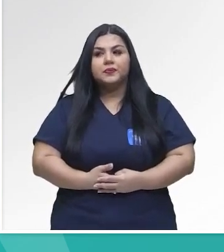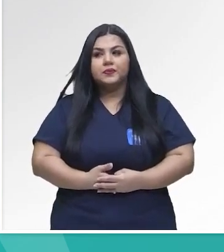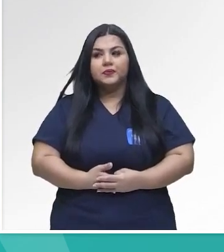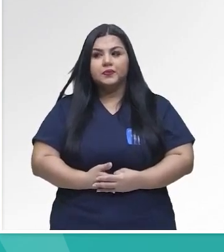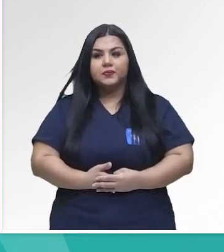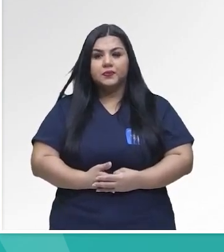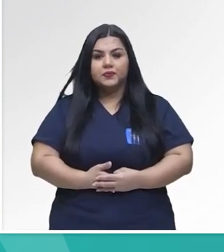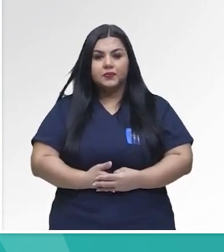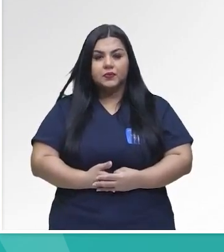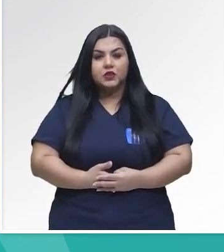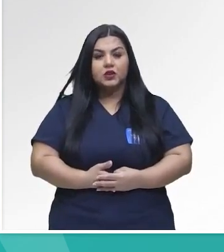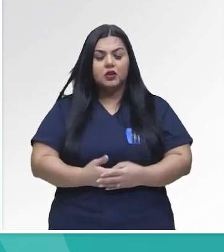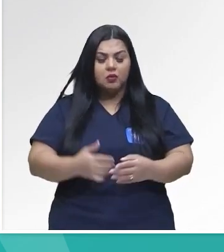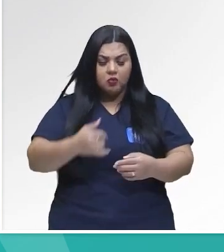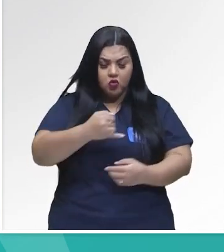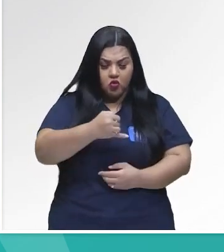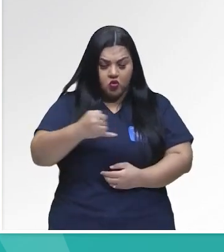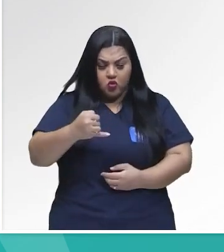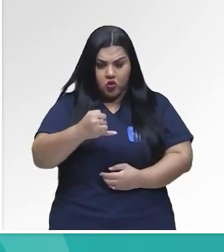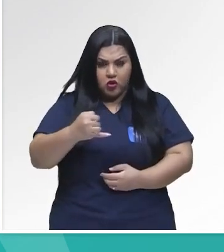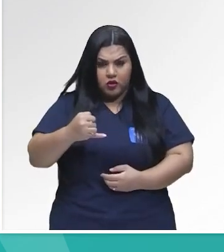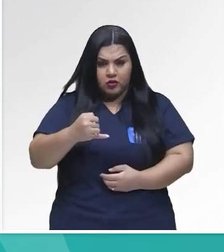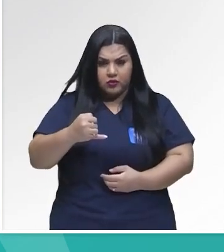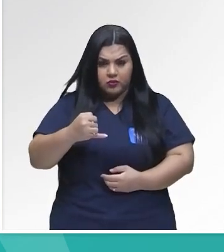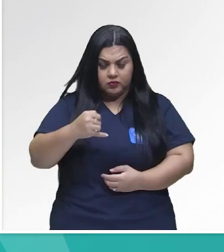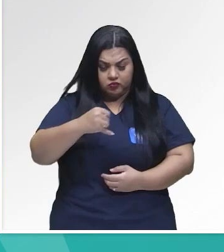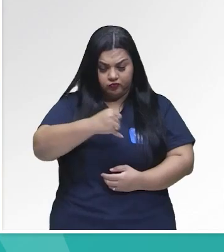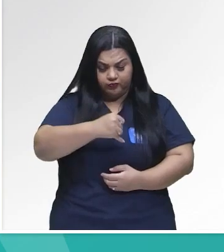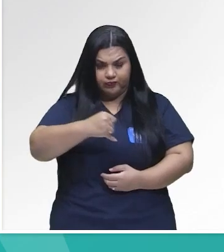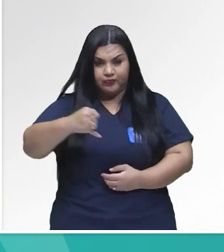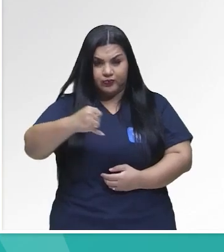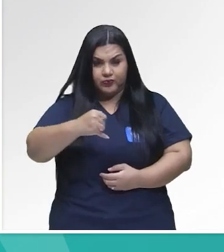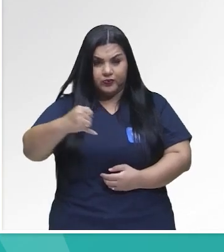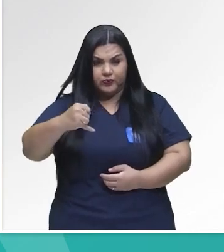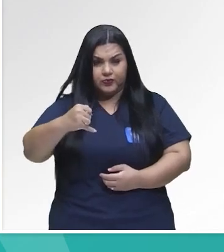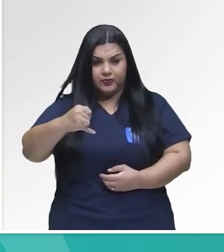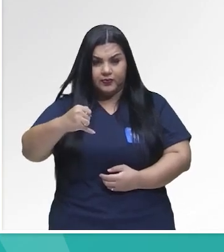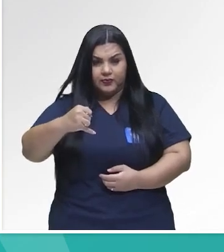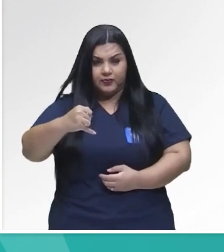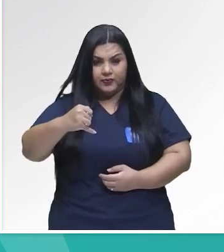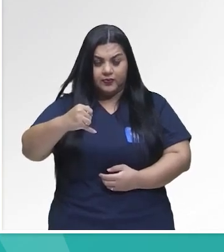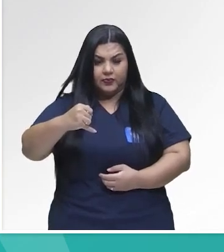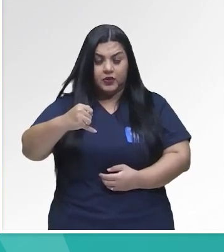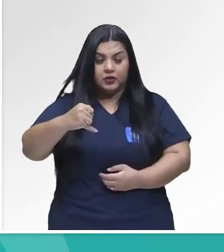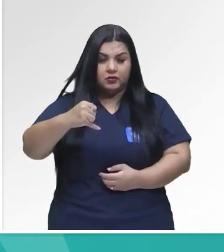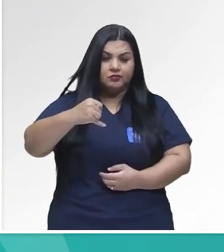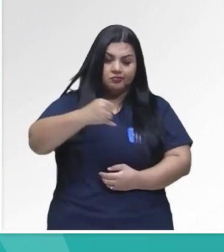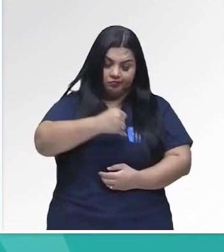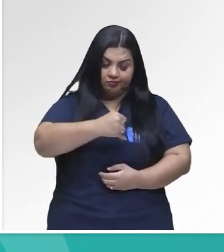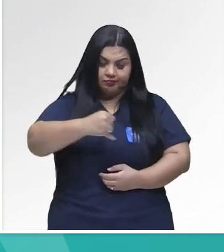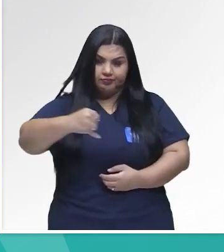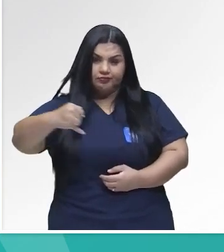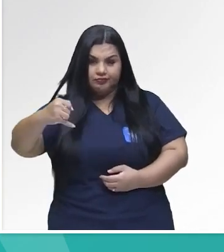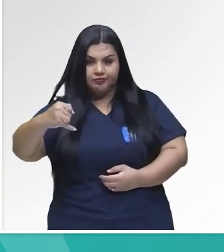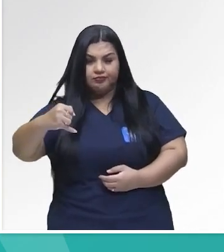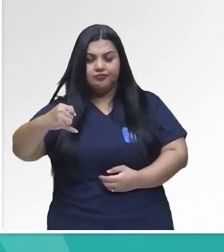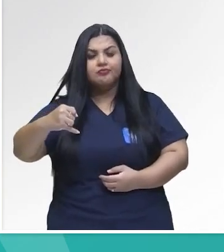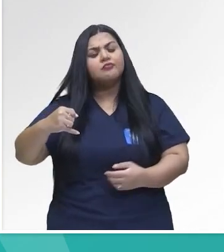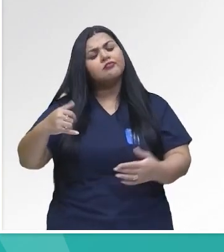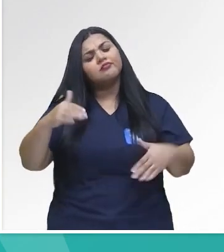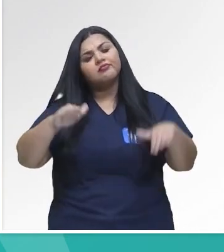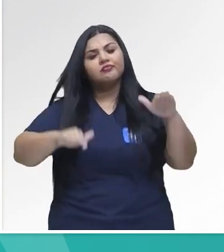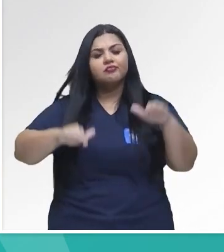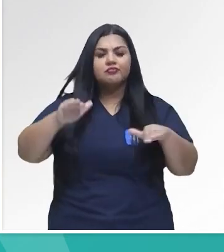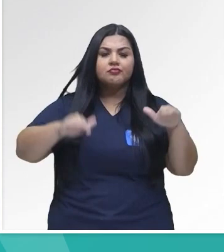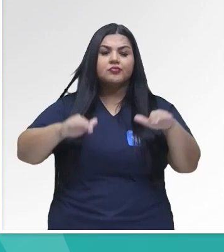aquela parte mais curta, pequenas diagonais, pequenas, médias diagonais, grandes diagonais. Então,